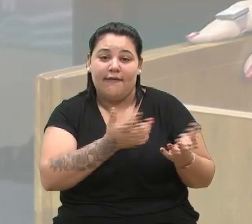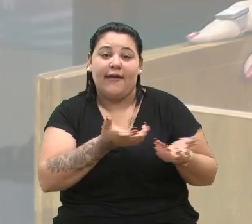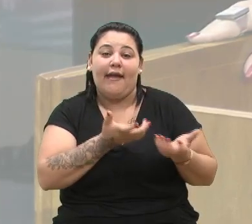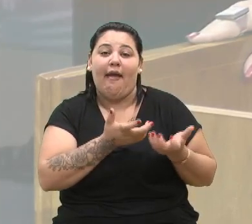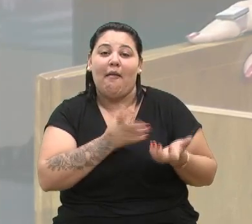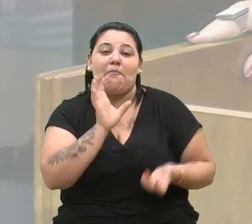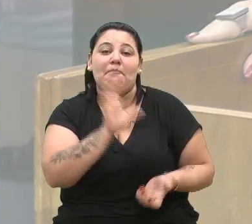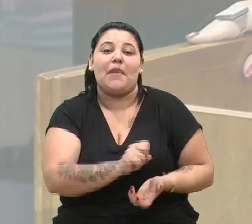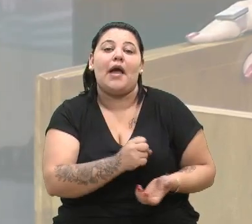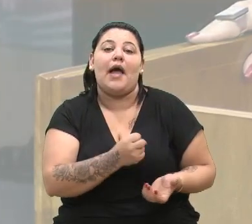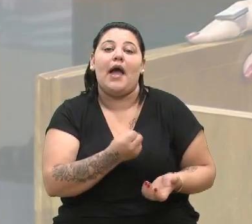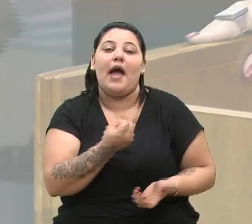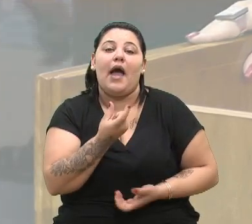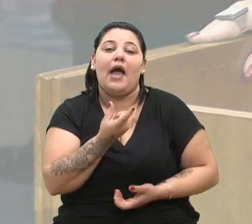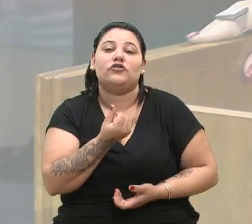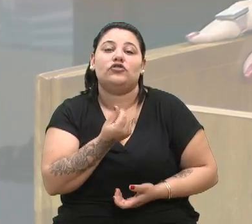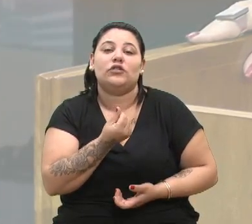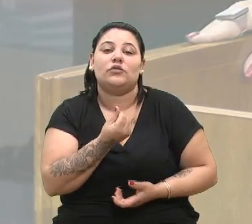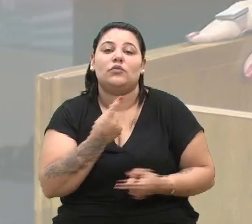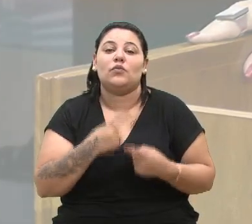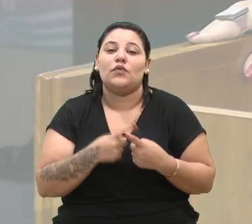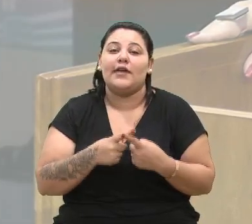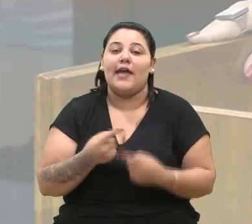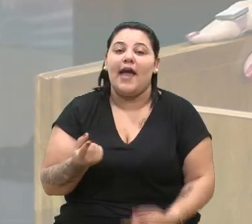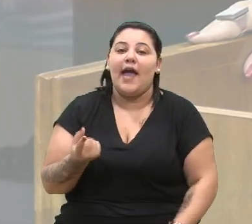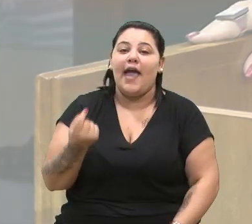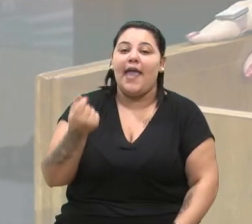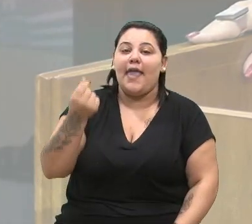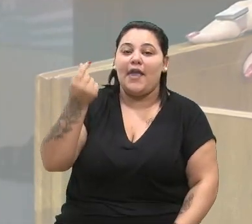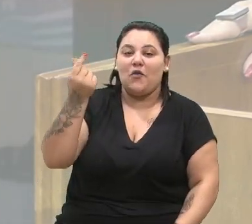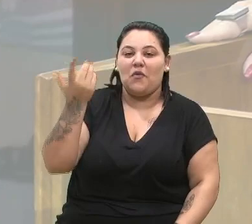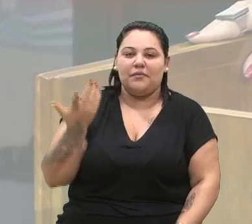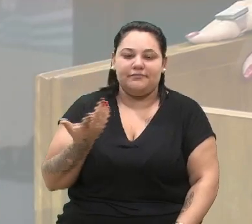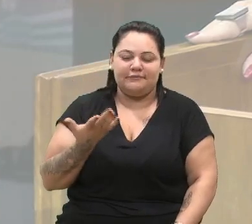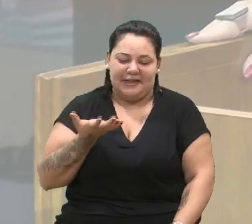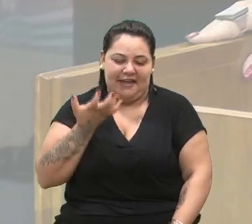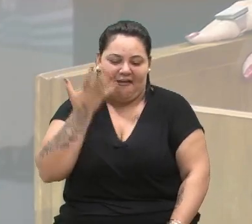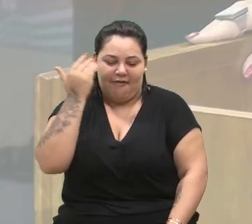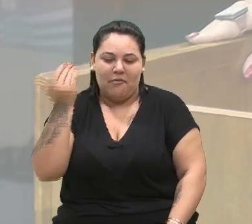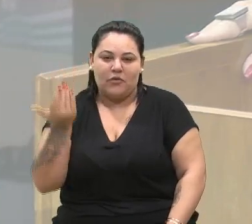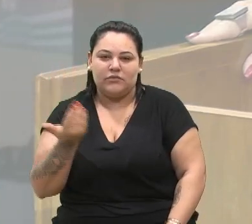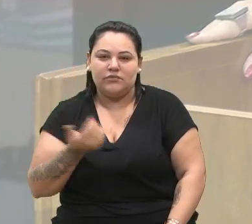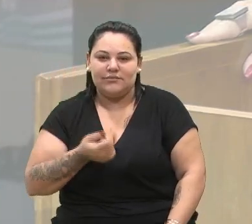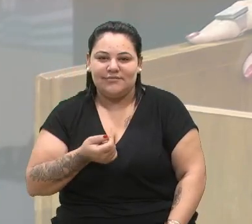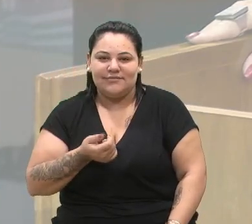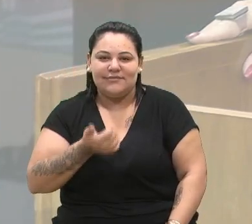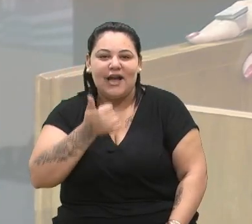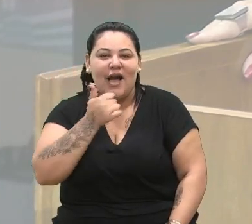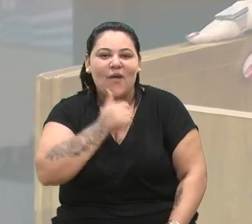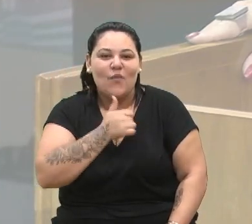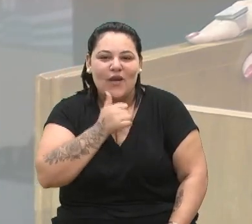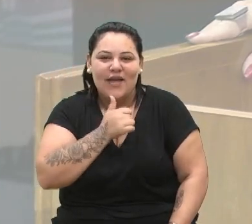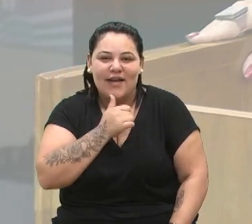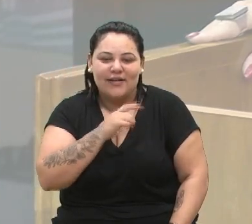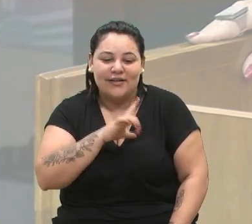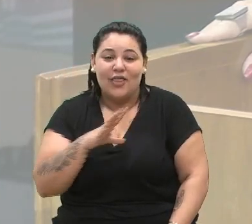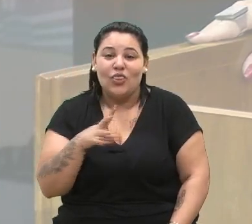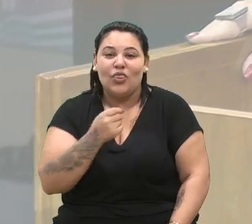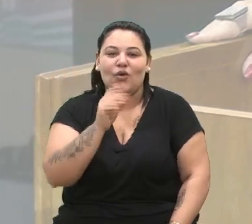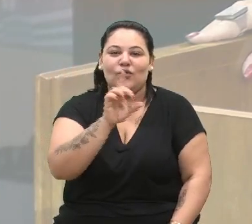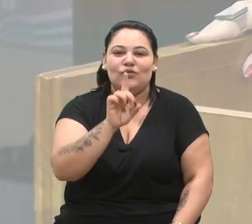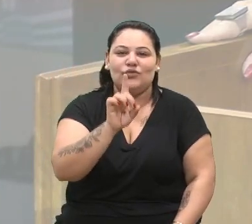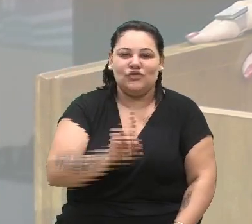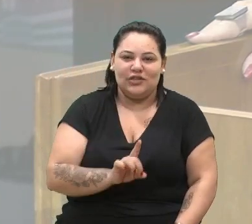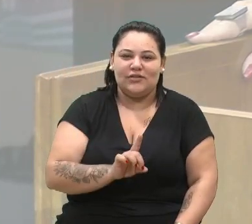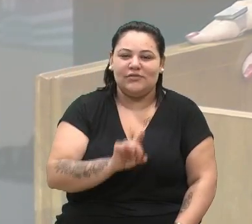dinheiro, que ele é rico, e está querendo se promover. Ela, que tinha todo o direito, não só na questão